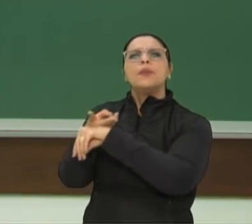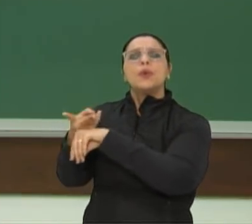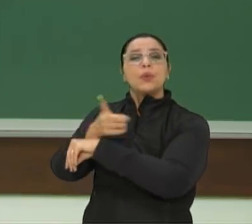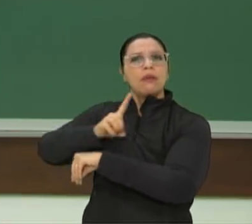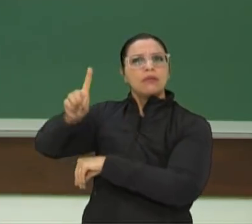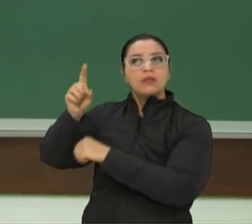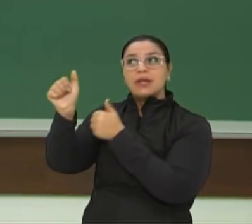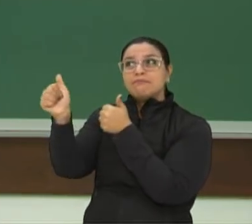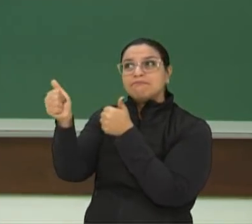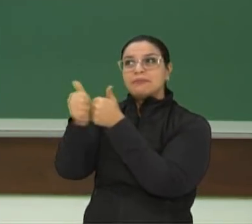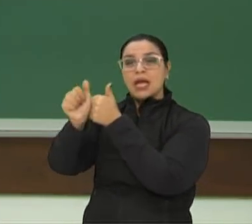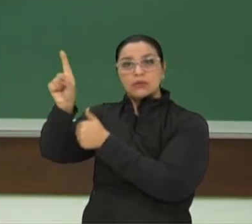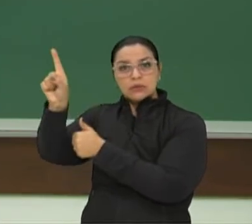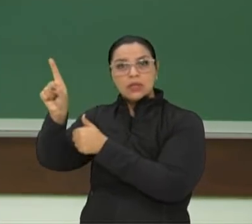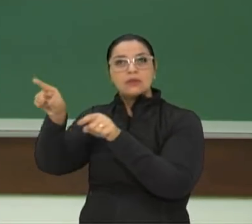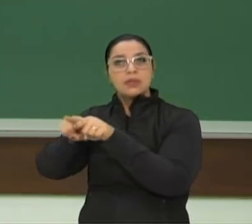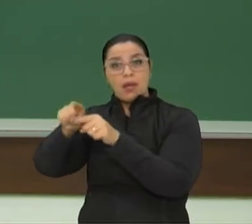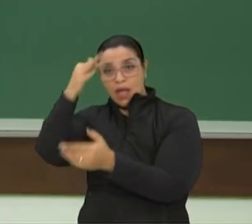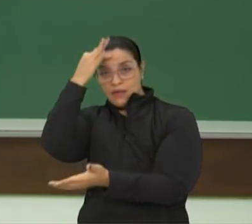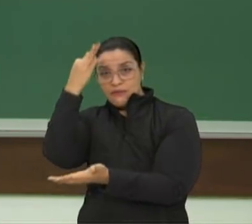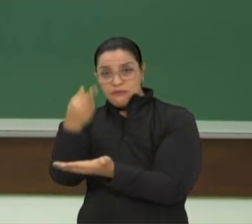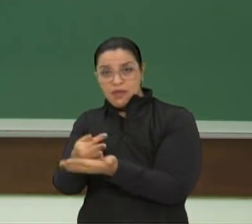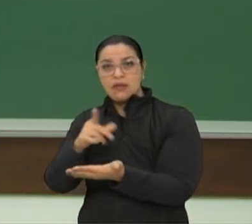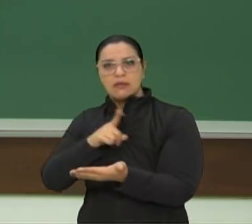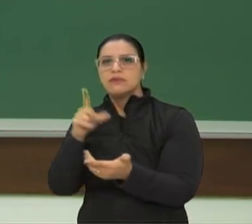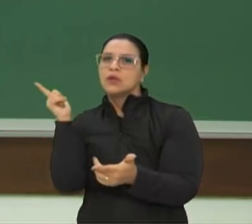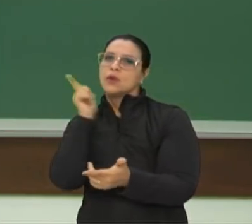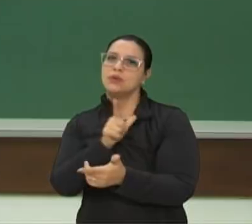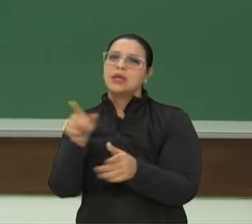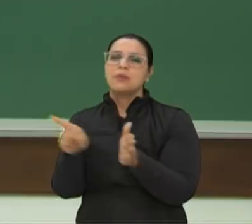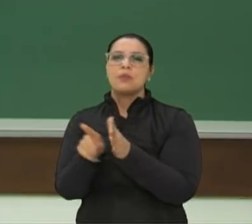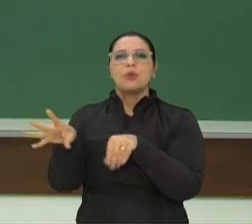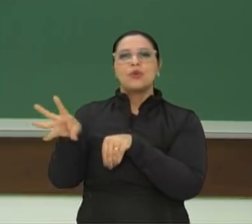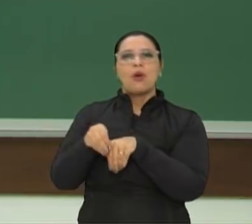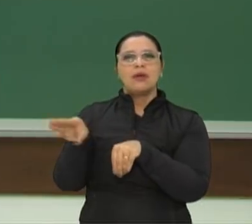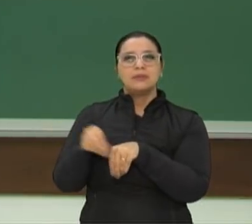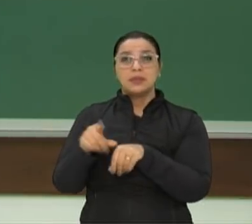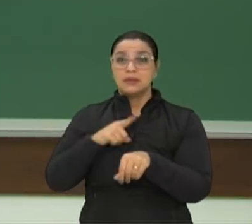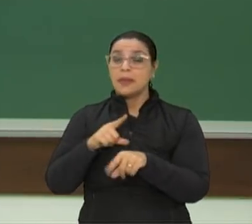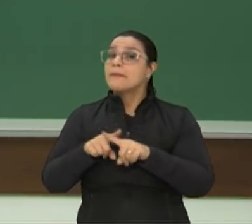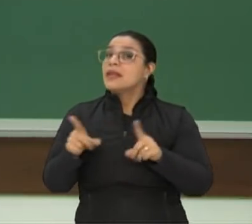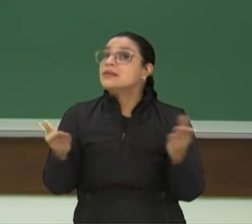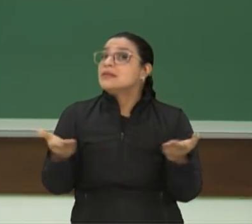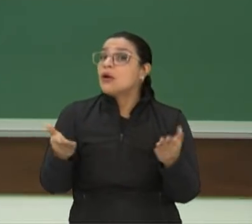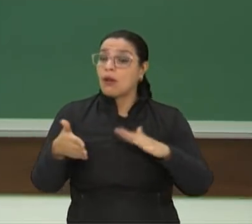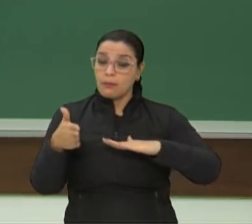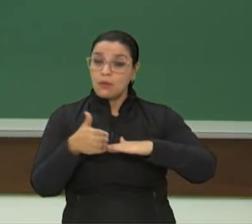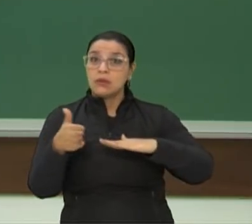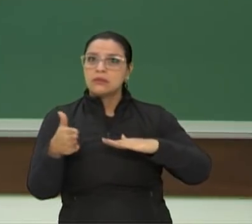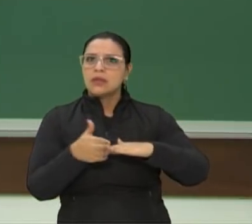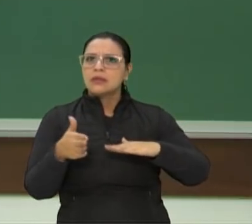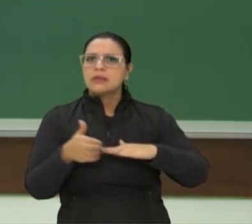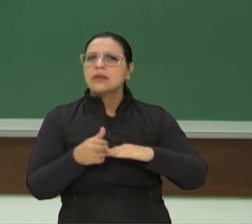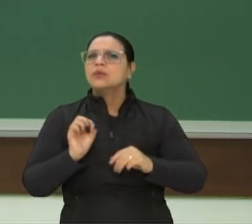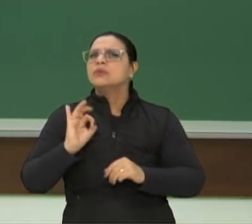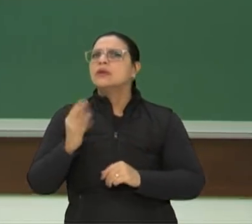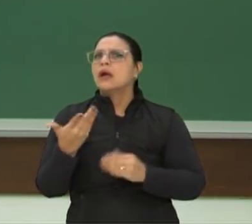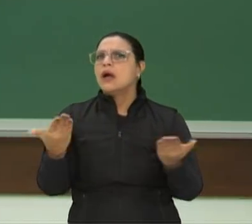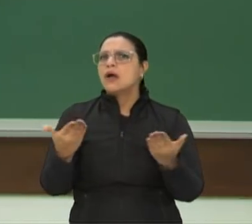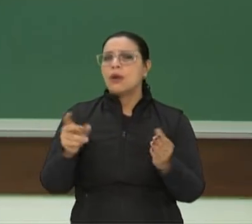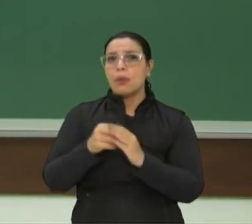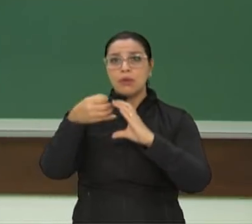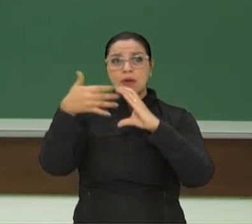Se aproxime de Deus, portanto tenha fé e você vai alcançar o conhecimento. Só que na modernidade, o que, né, a gente vai ter